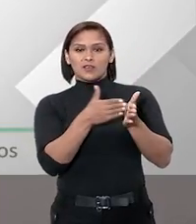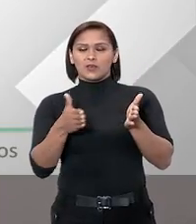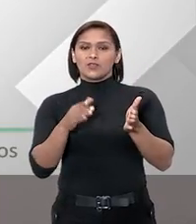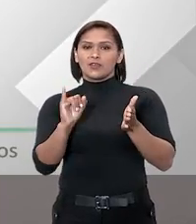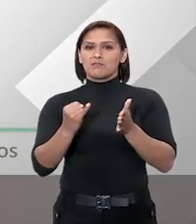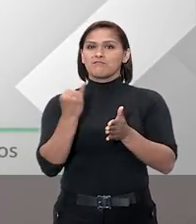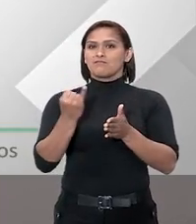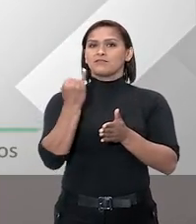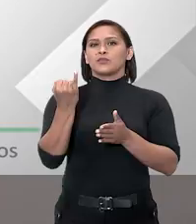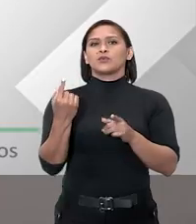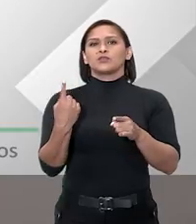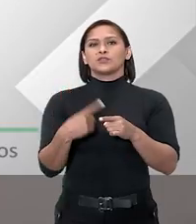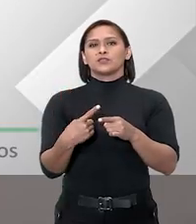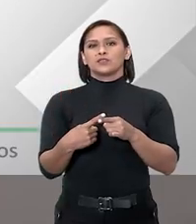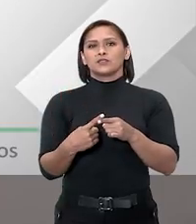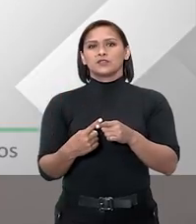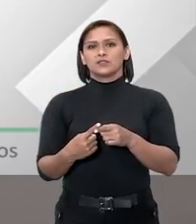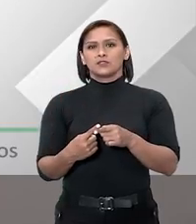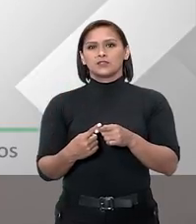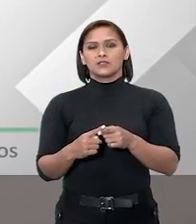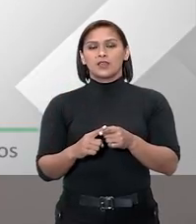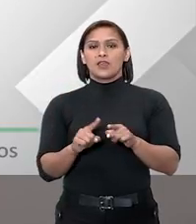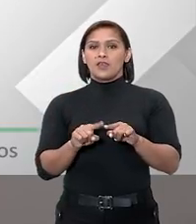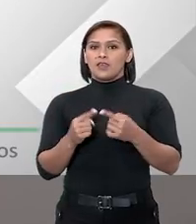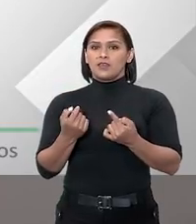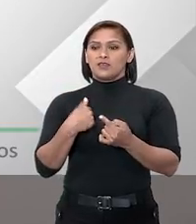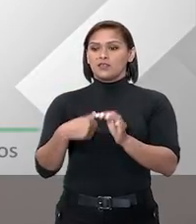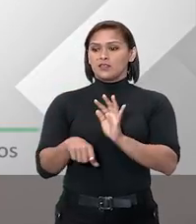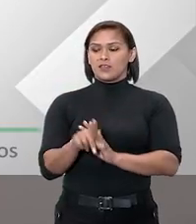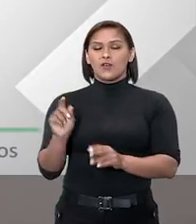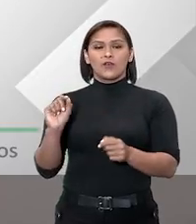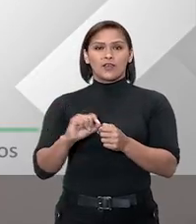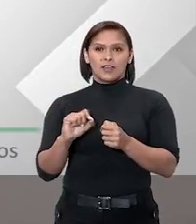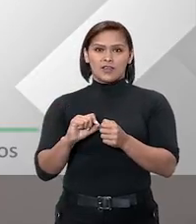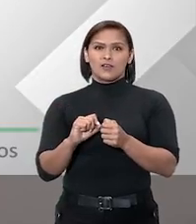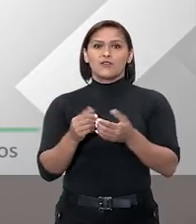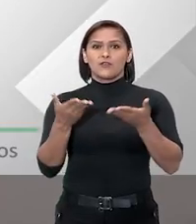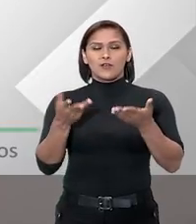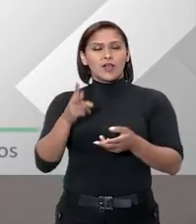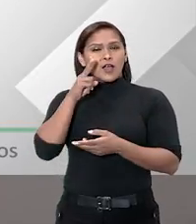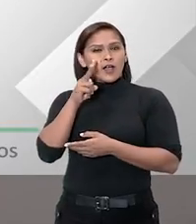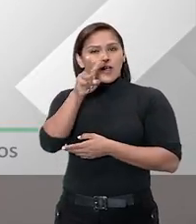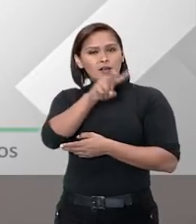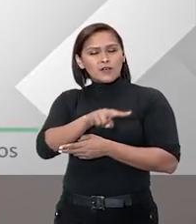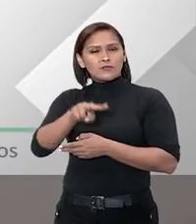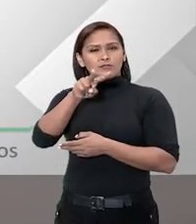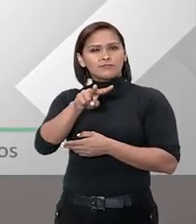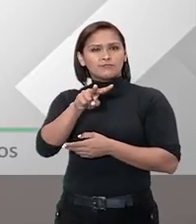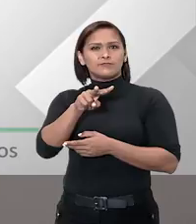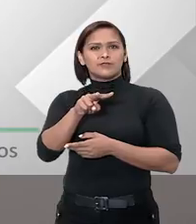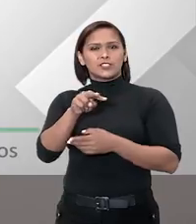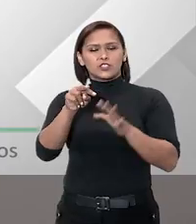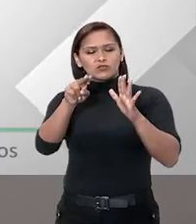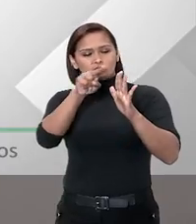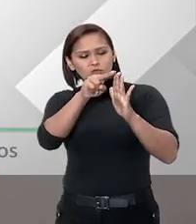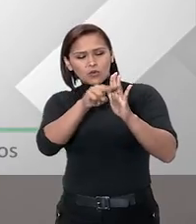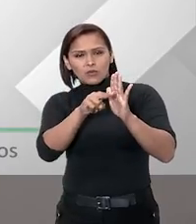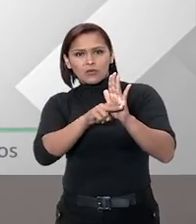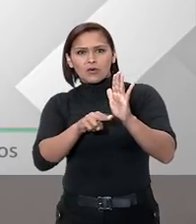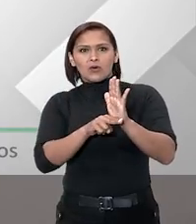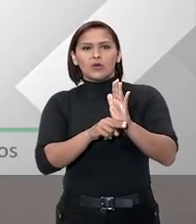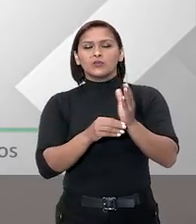é fundamental, então, né, que seja aí visto essas